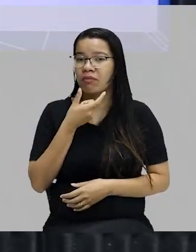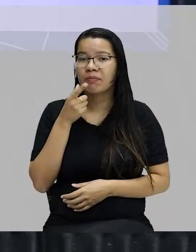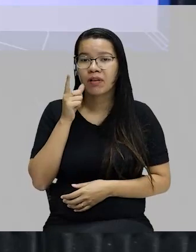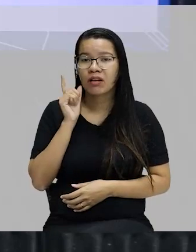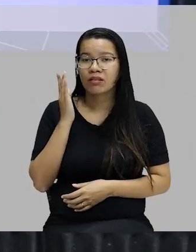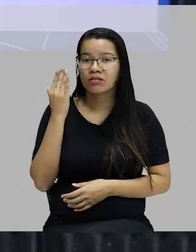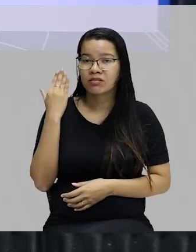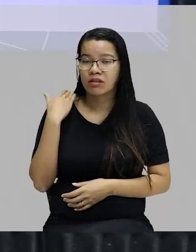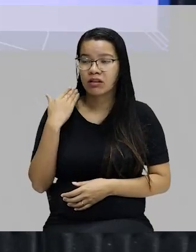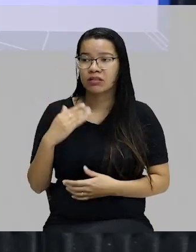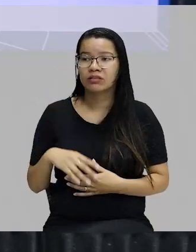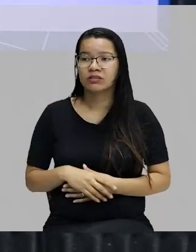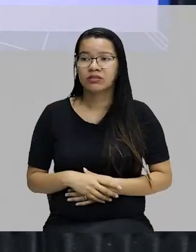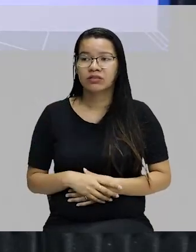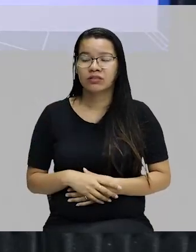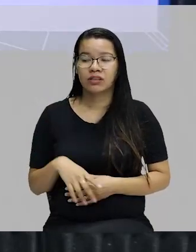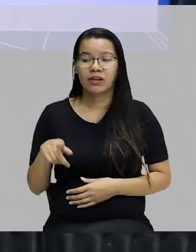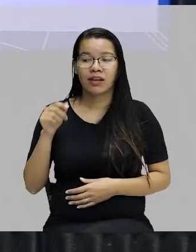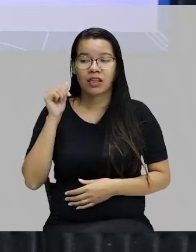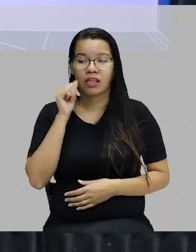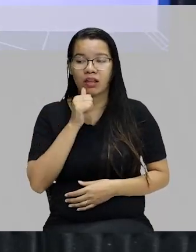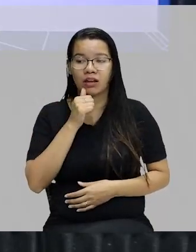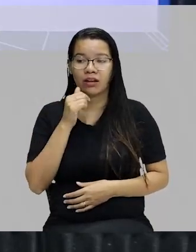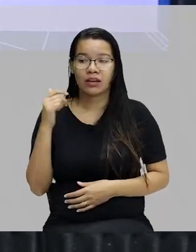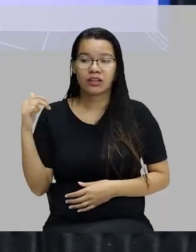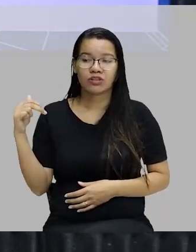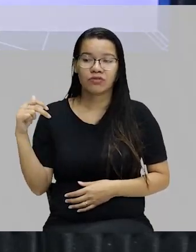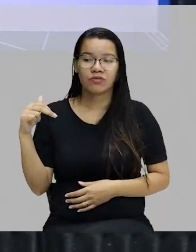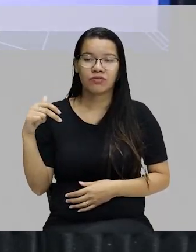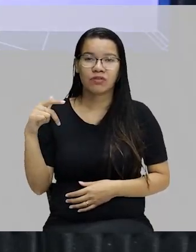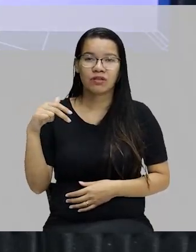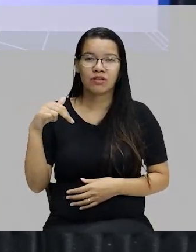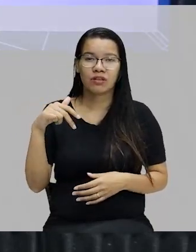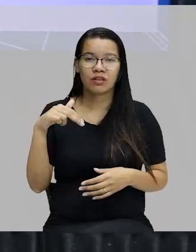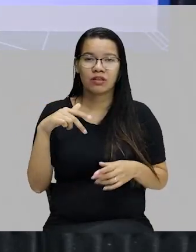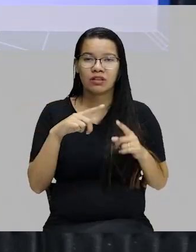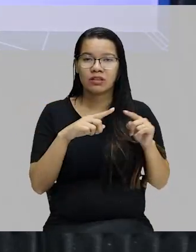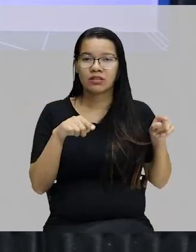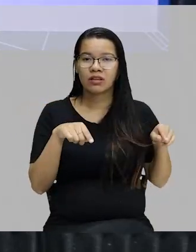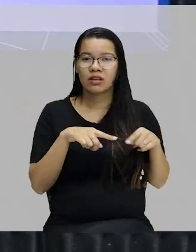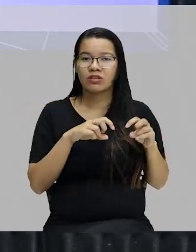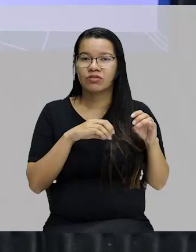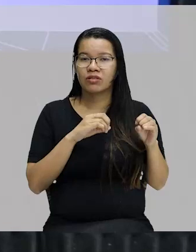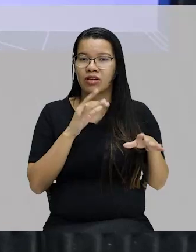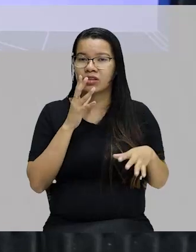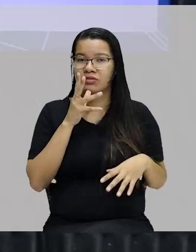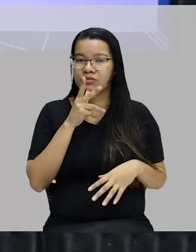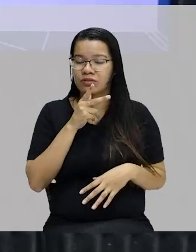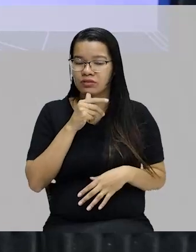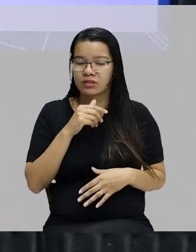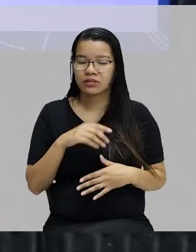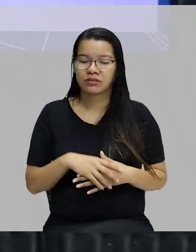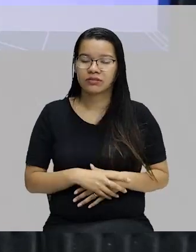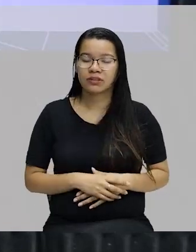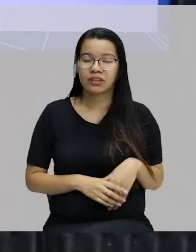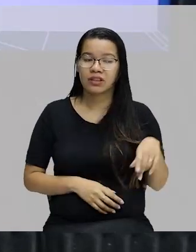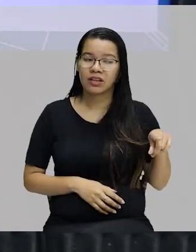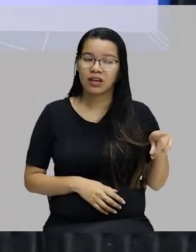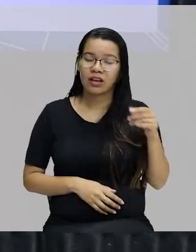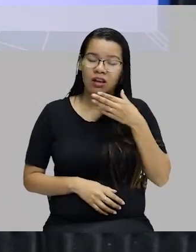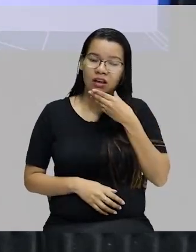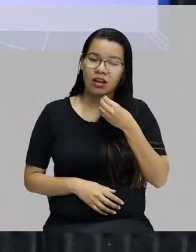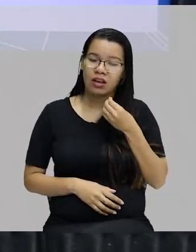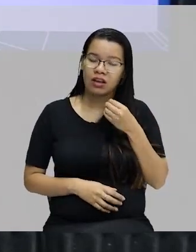na sala de aula, ou entrou na sala de aula. He carefully drove through the city. Ele